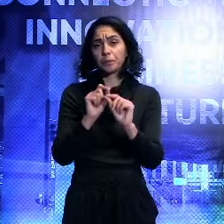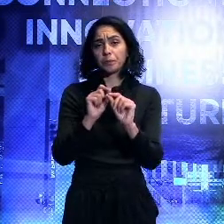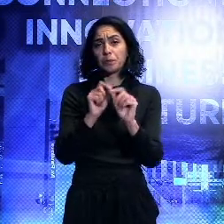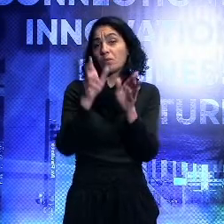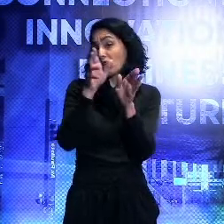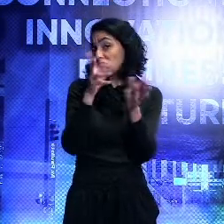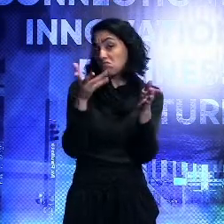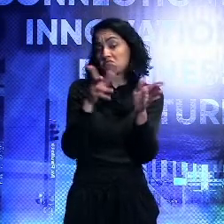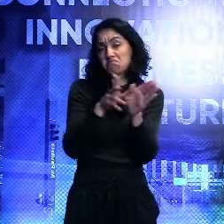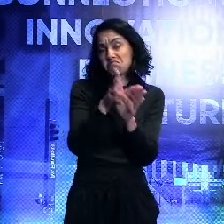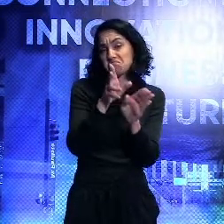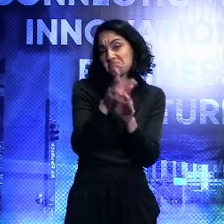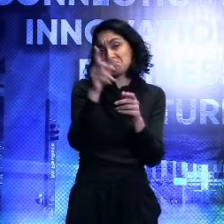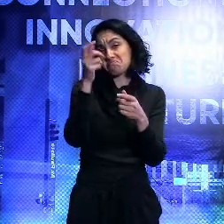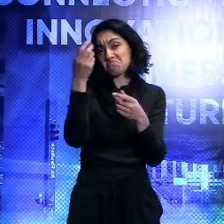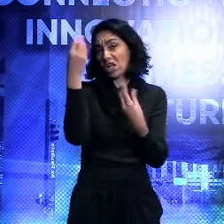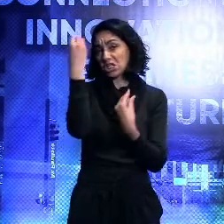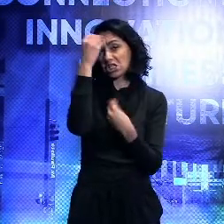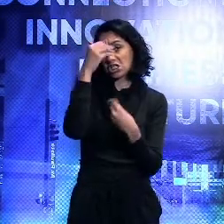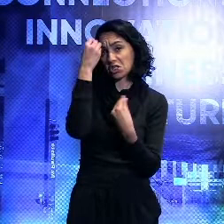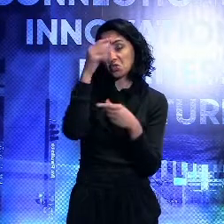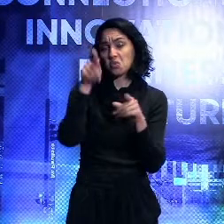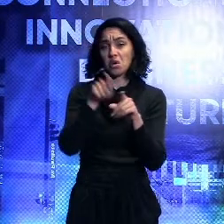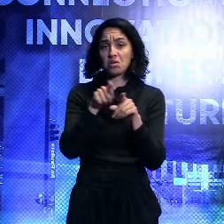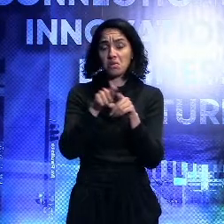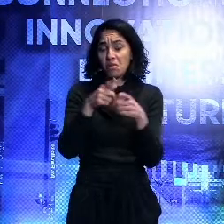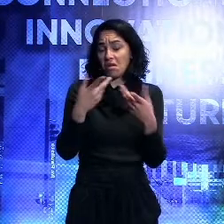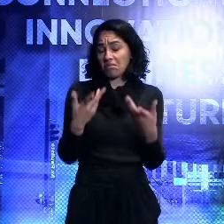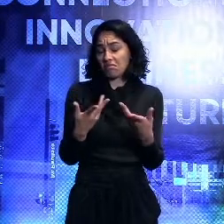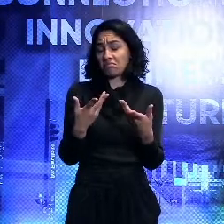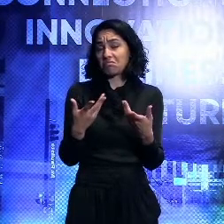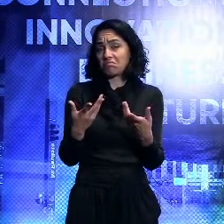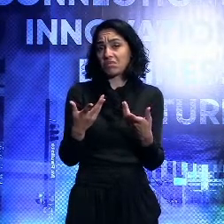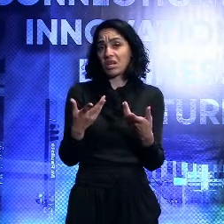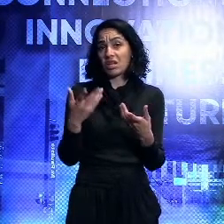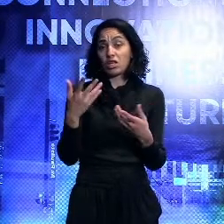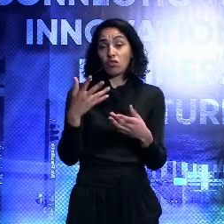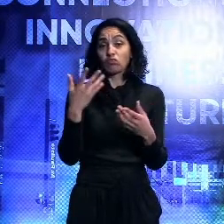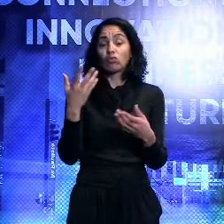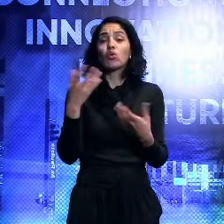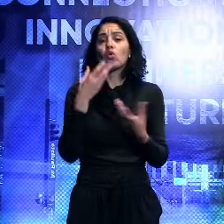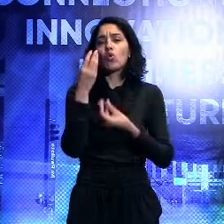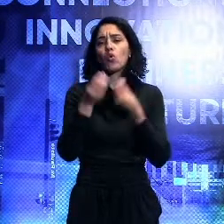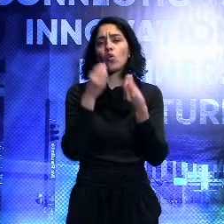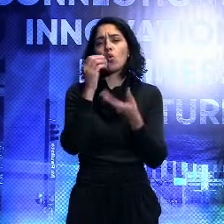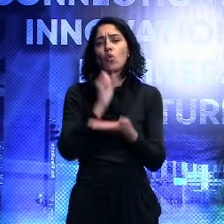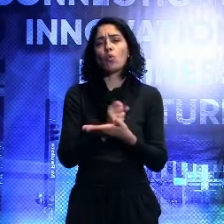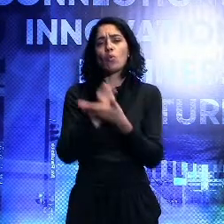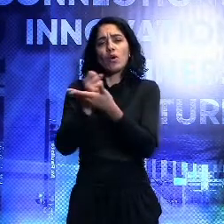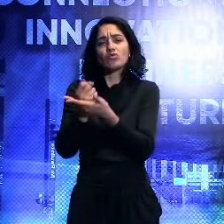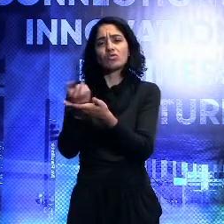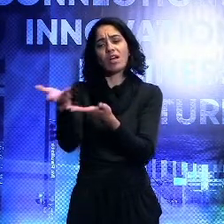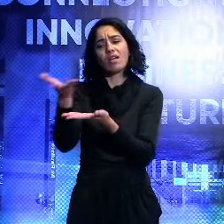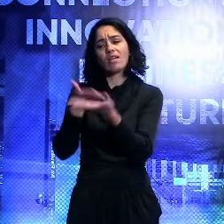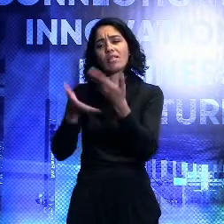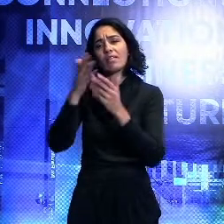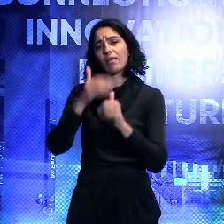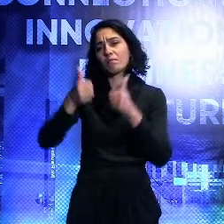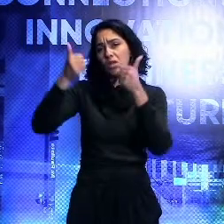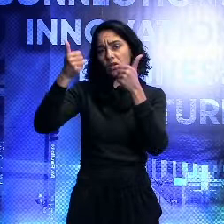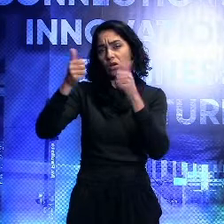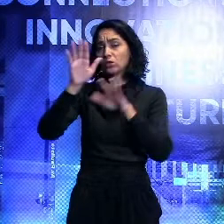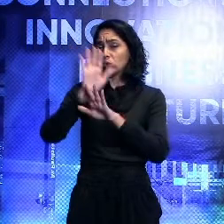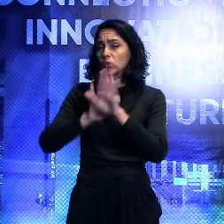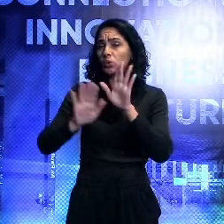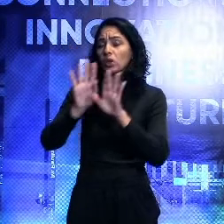sexual, por exemplo, e ver se existe uma forma melhor de atender esse público, né? Sem, claro, tomando aquele